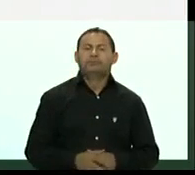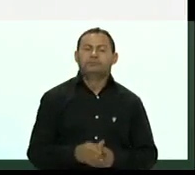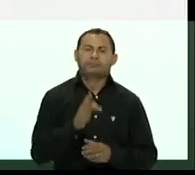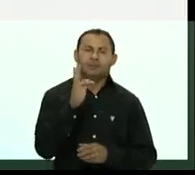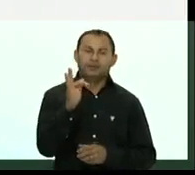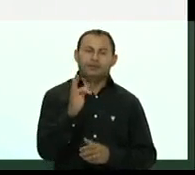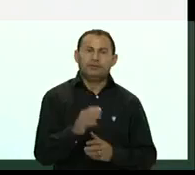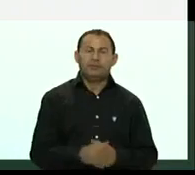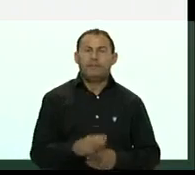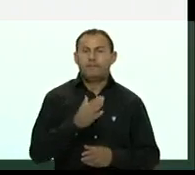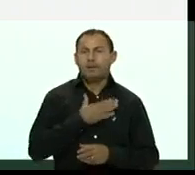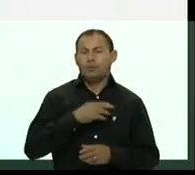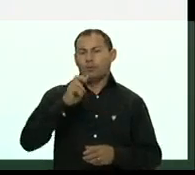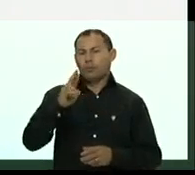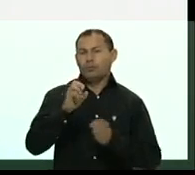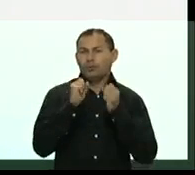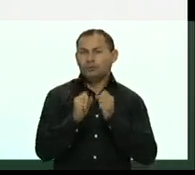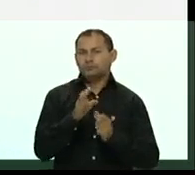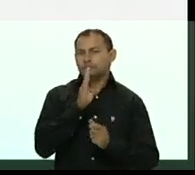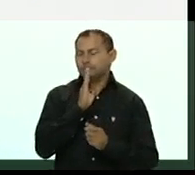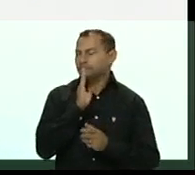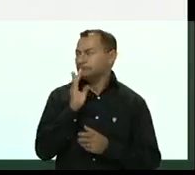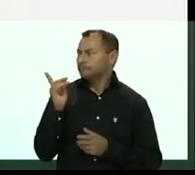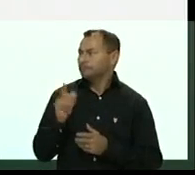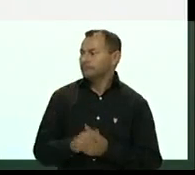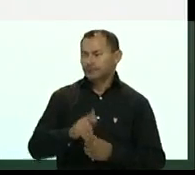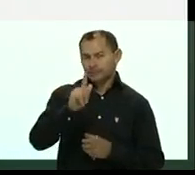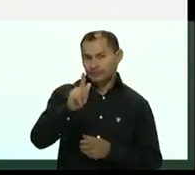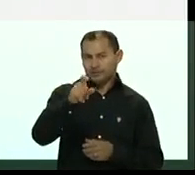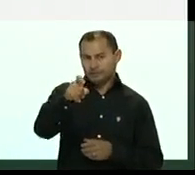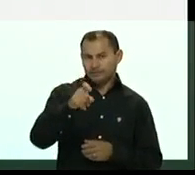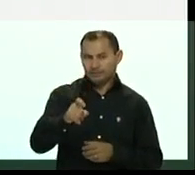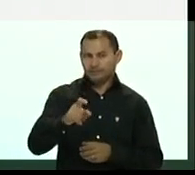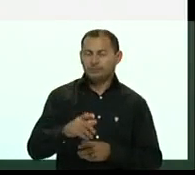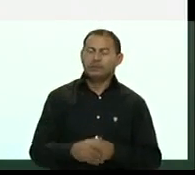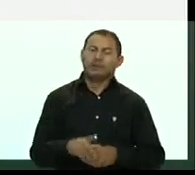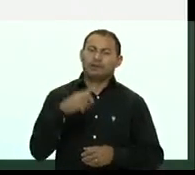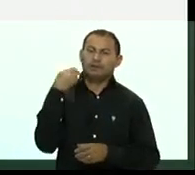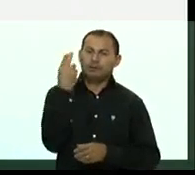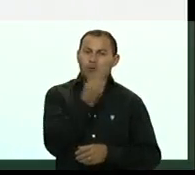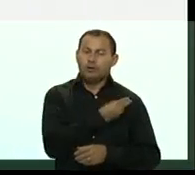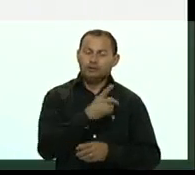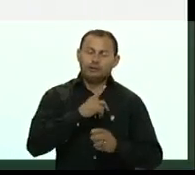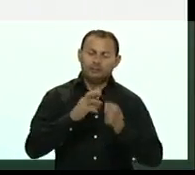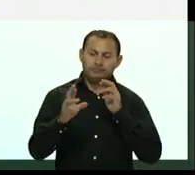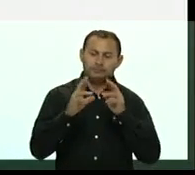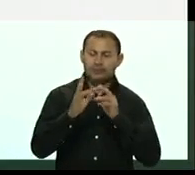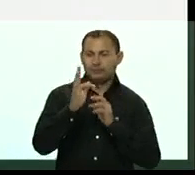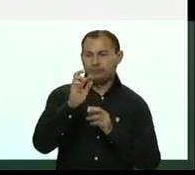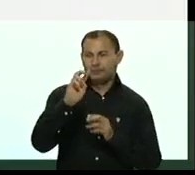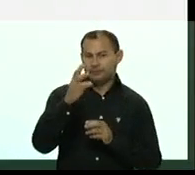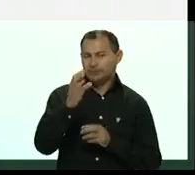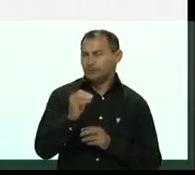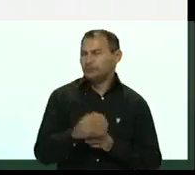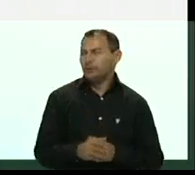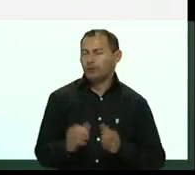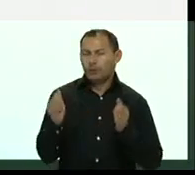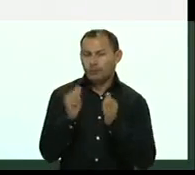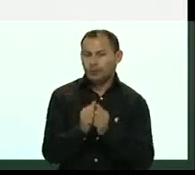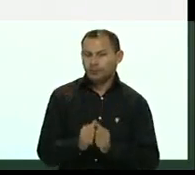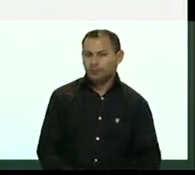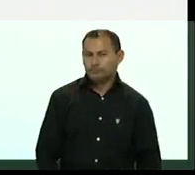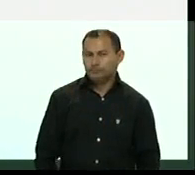arrumando aqui, o meu U, então, eu posso chamar de G de X. Então, aqui nós temos a relação de uma função